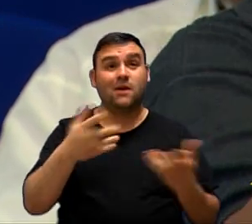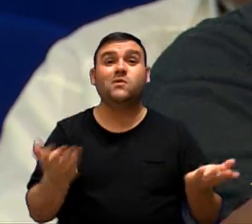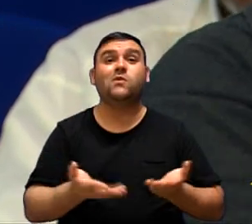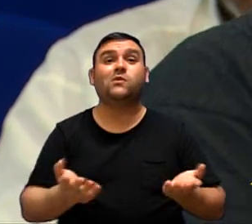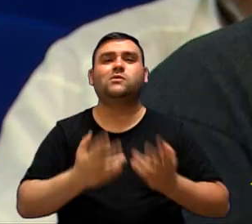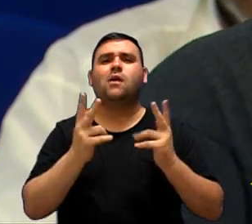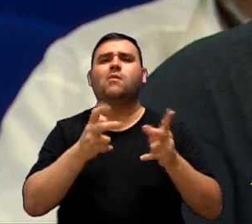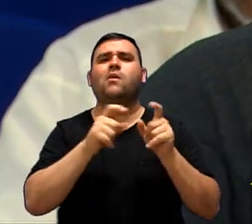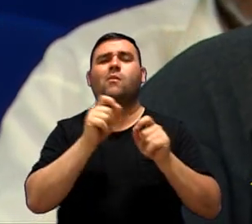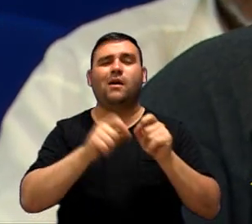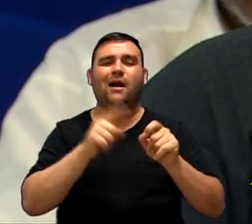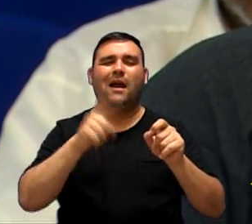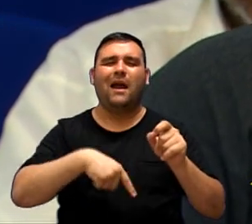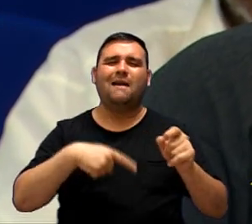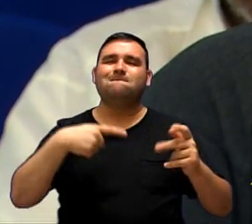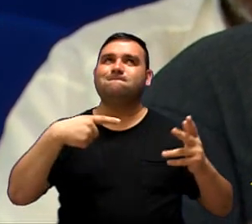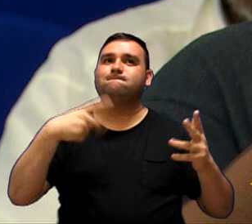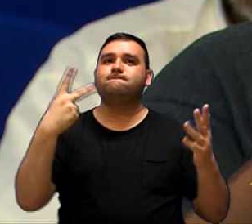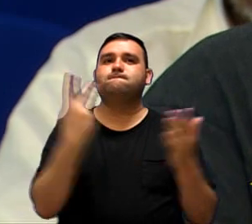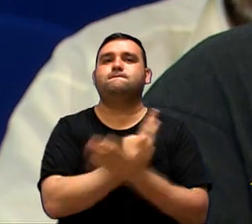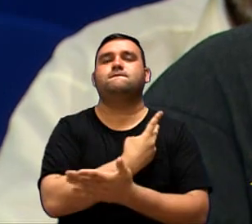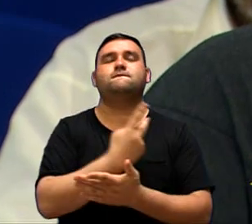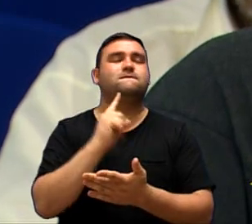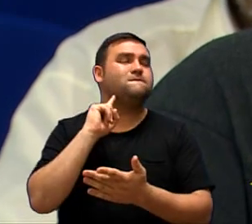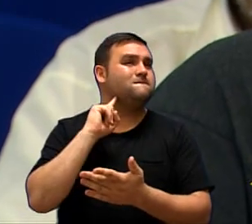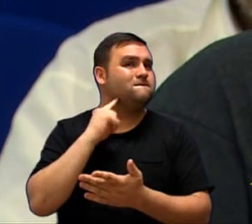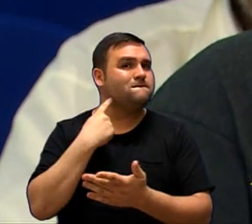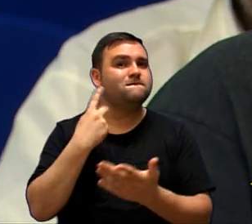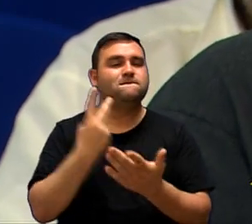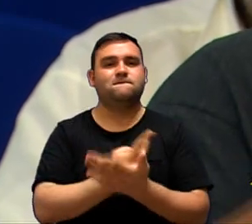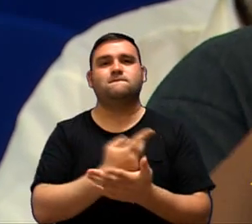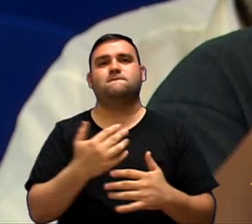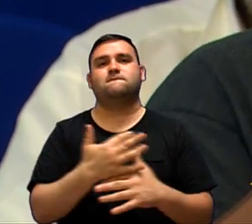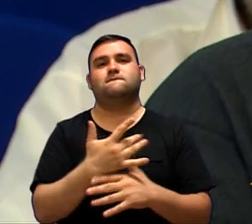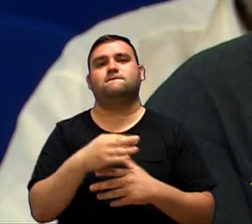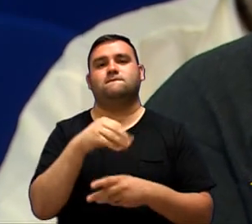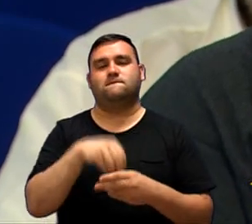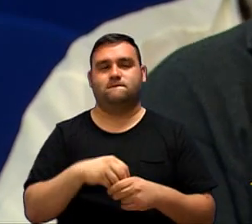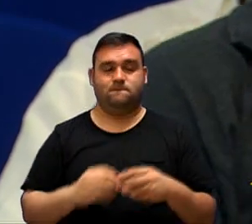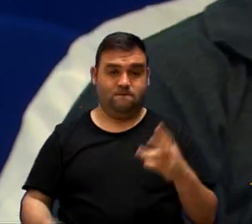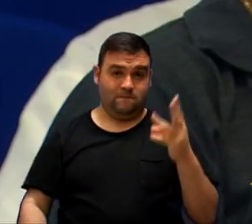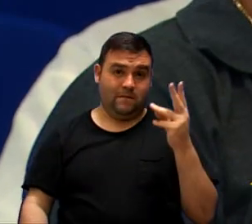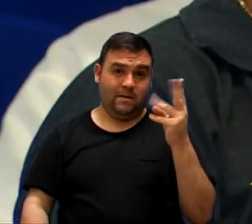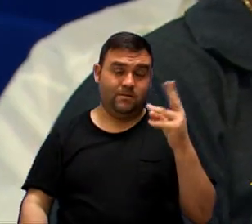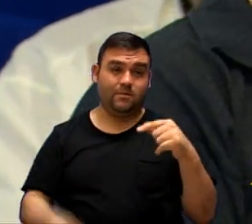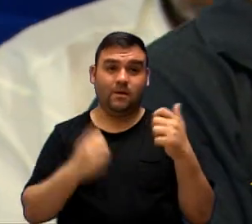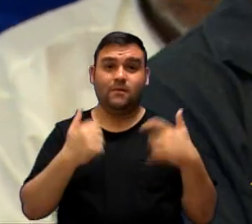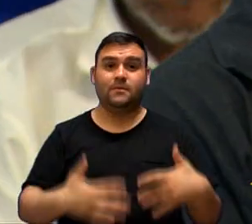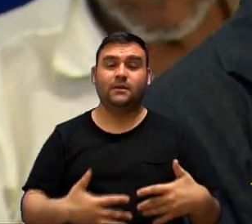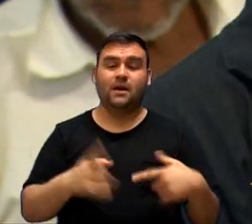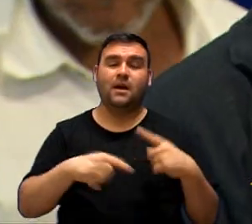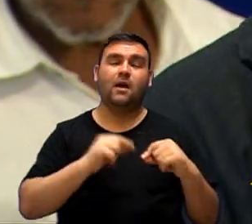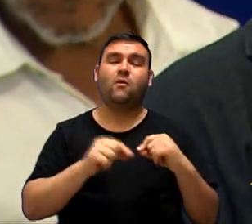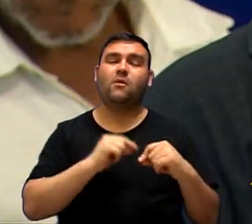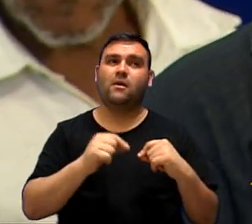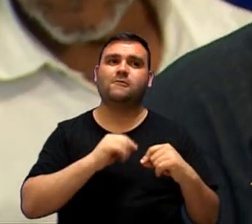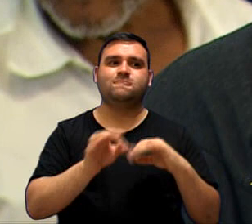hoje nós vemos que é um grande ralo de corrupção no município. O segundo ponto é sobre o plano de